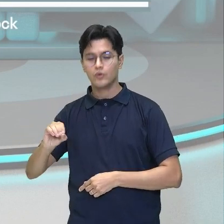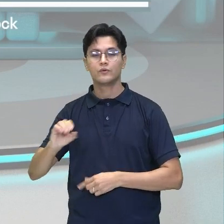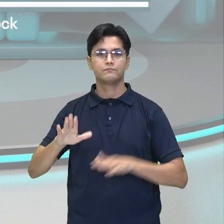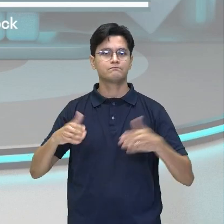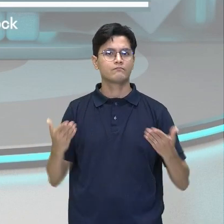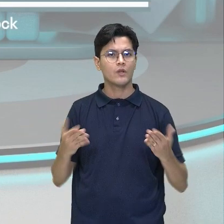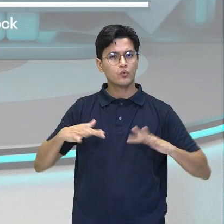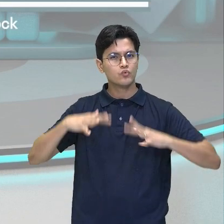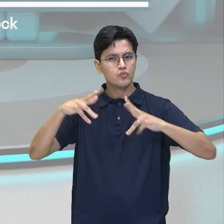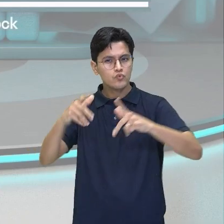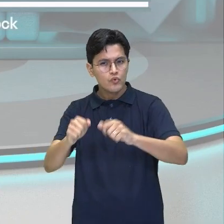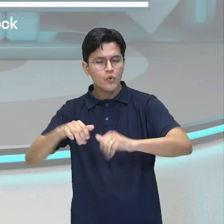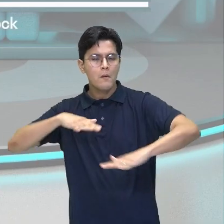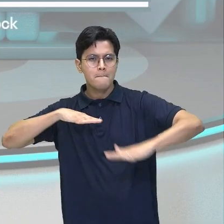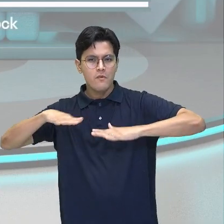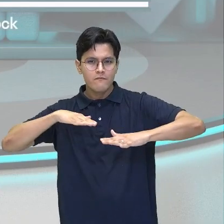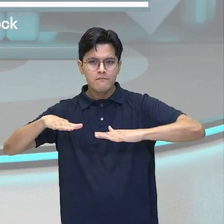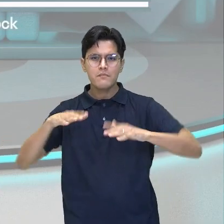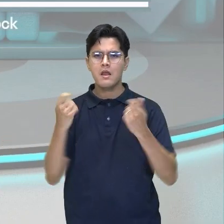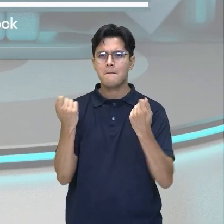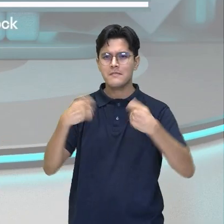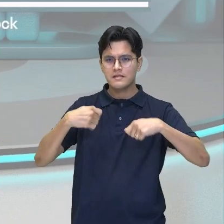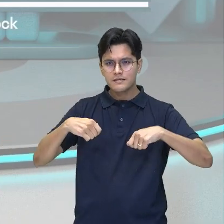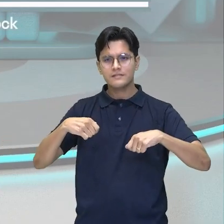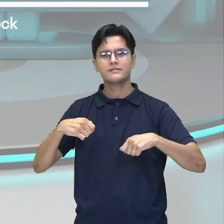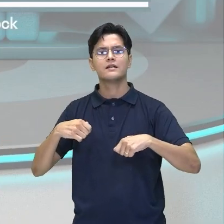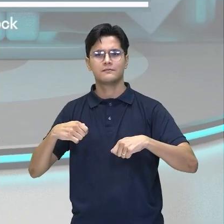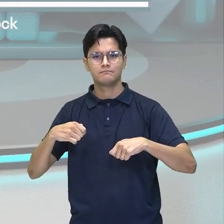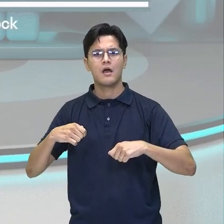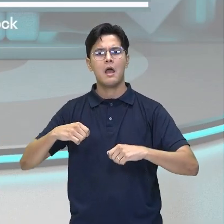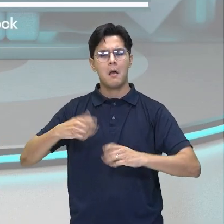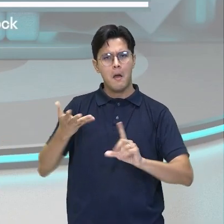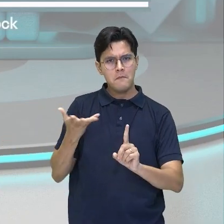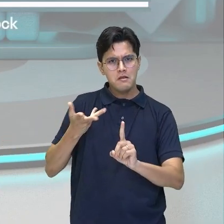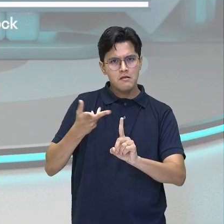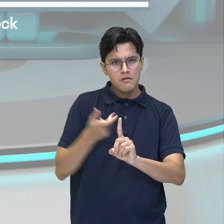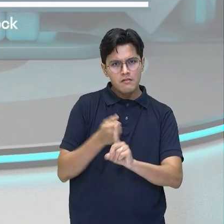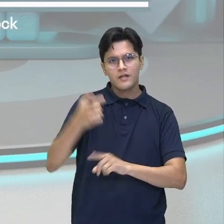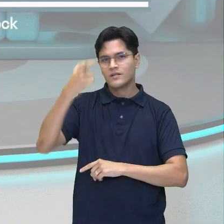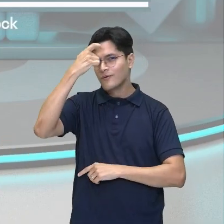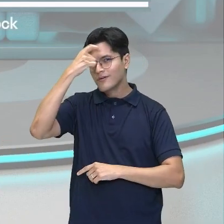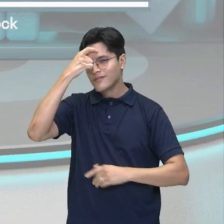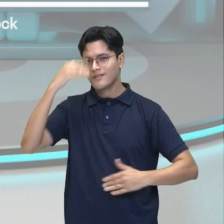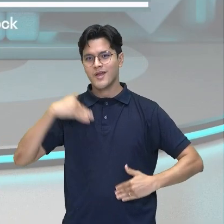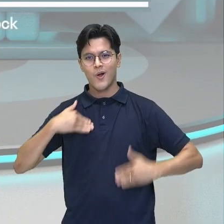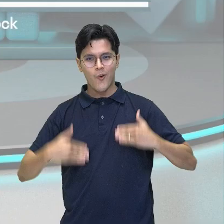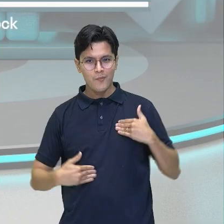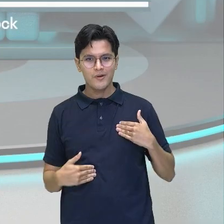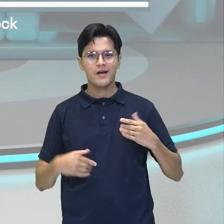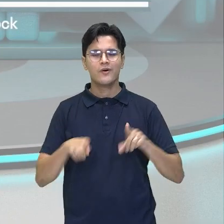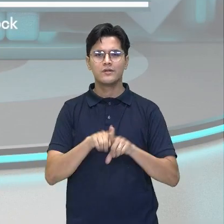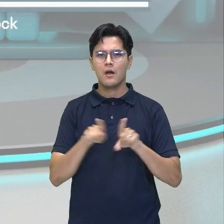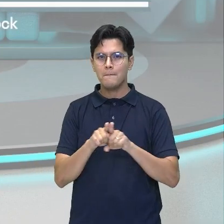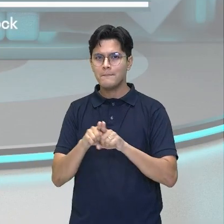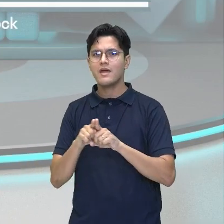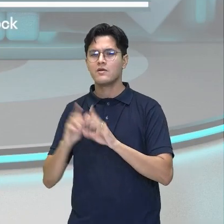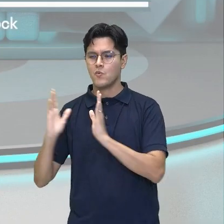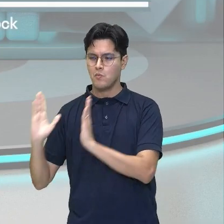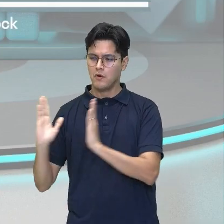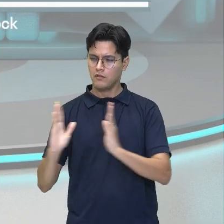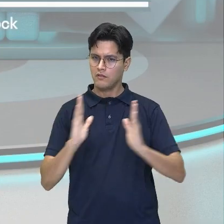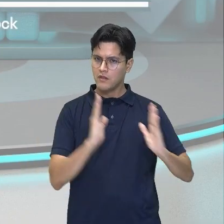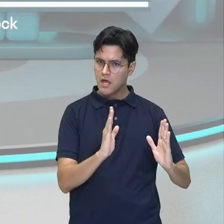dessa ginástica tem que ser feito com muita consciência corporal. A execução desses movimentos deve ser feita de uma maneira